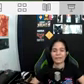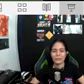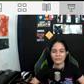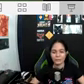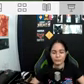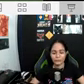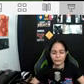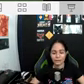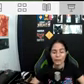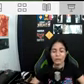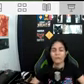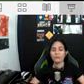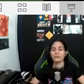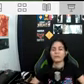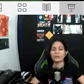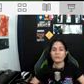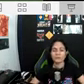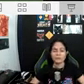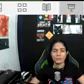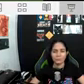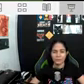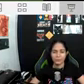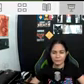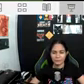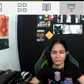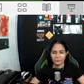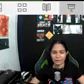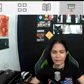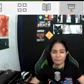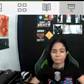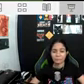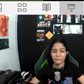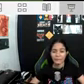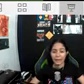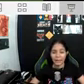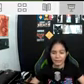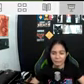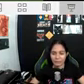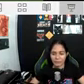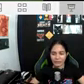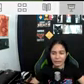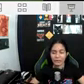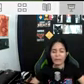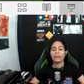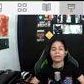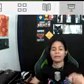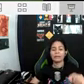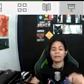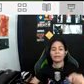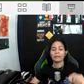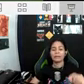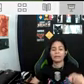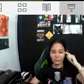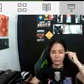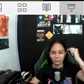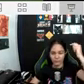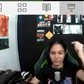vou ter gastado uma fortuna e o meu trabalho não serviu para nada, tá? A não ser que